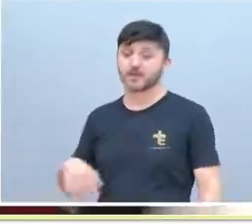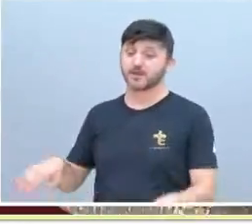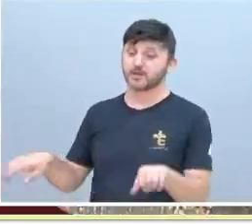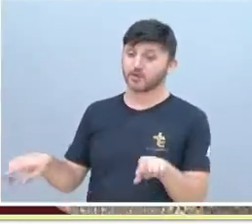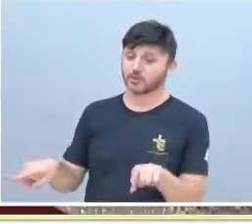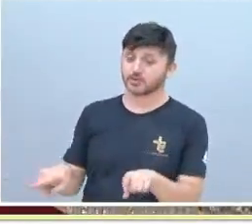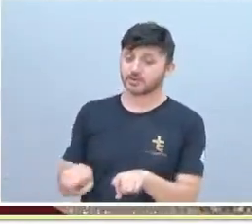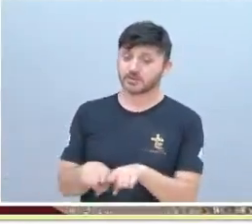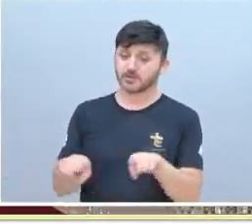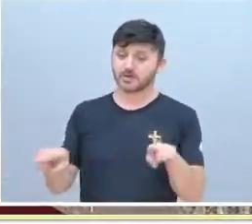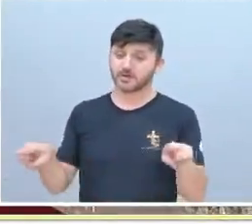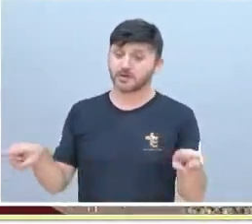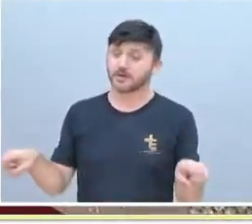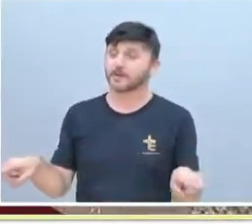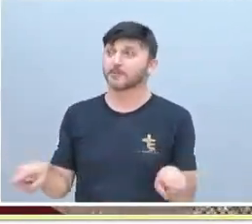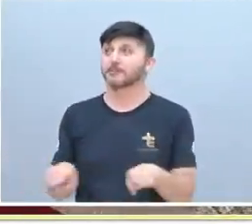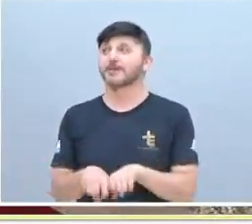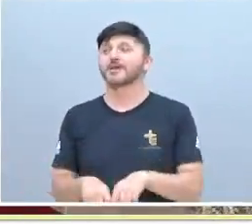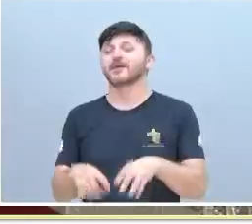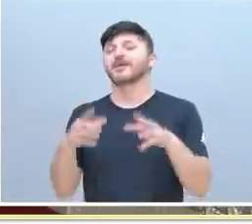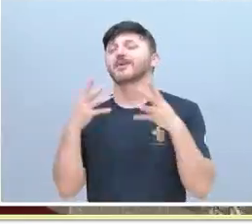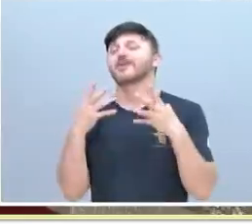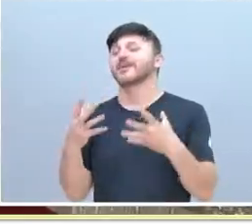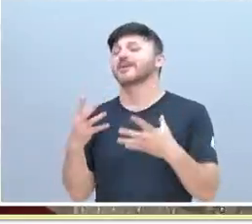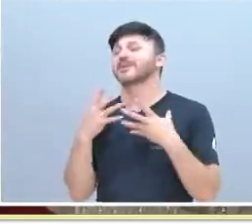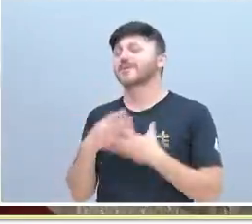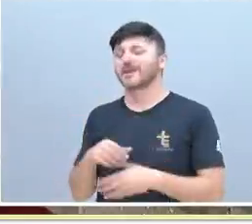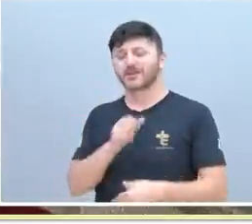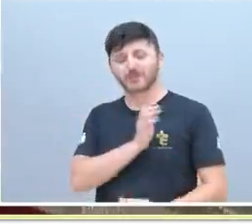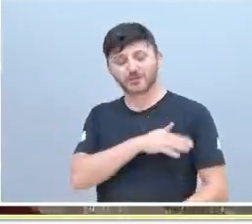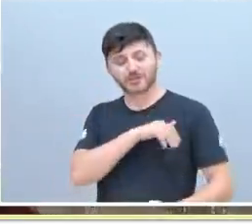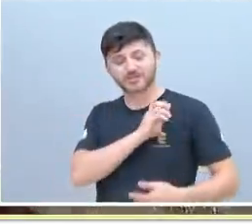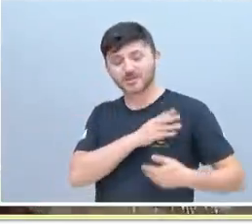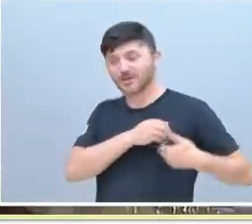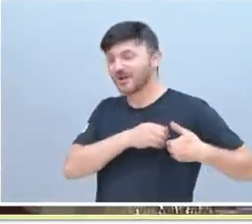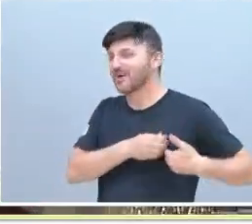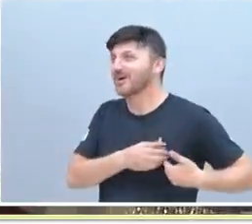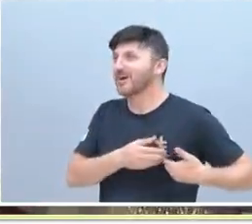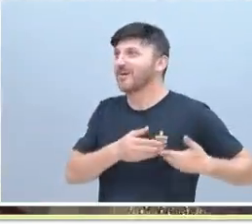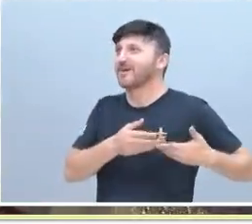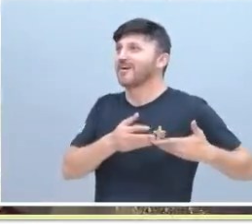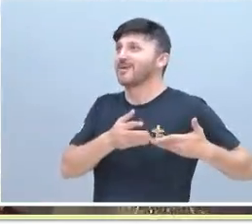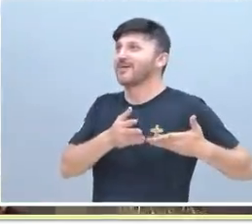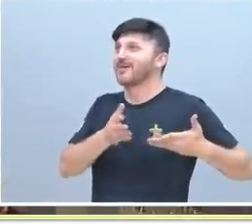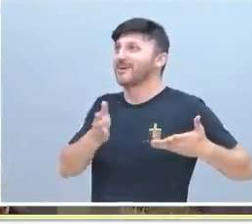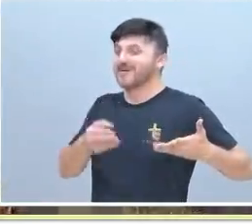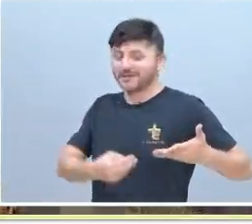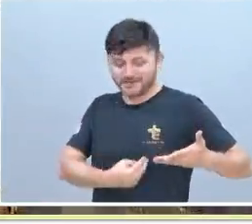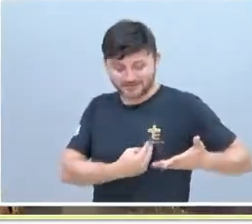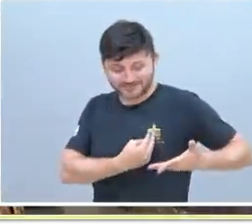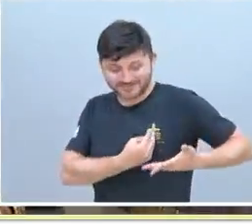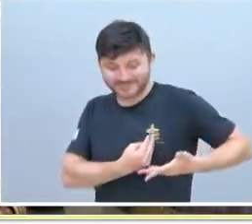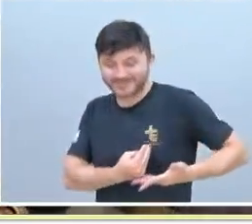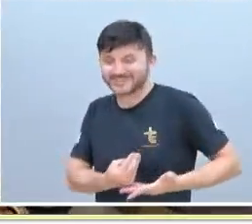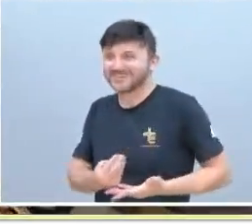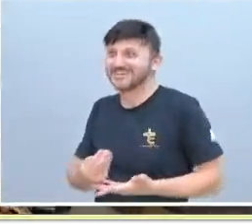Pai. Eu também quero me derramar.